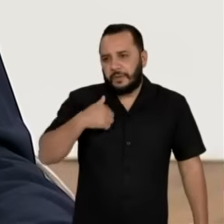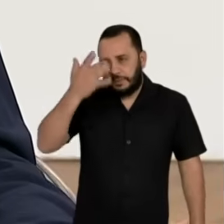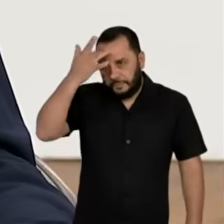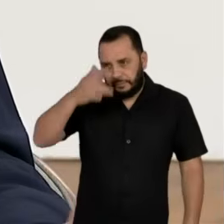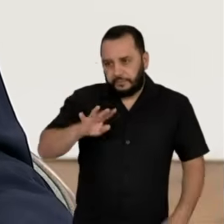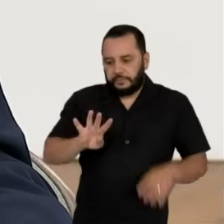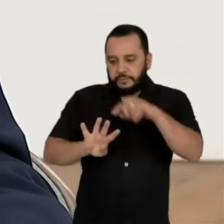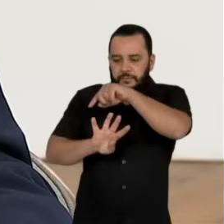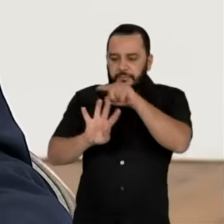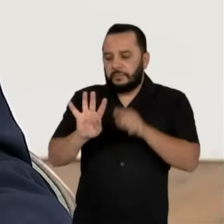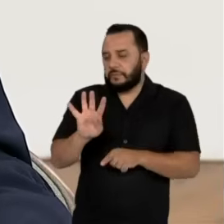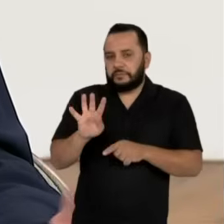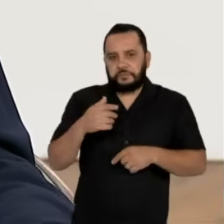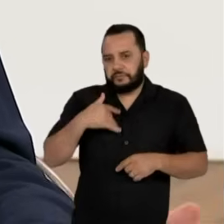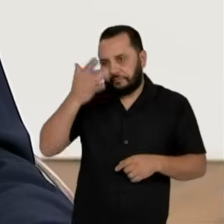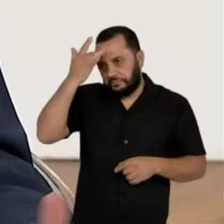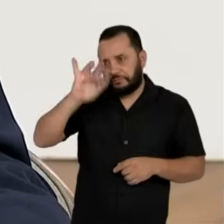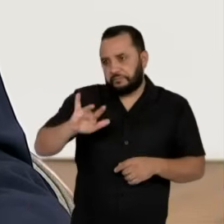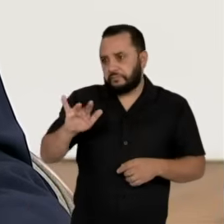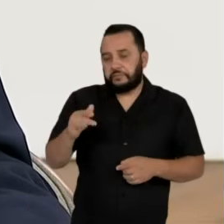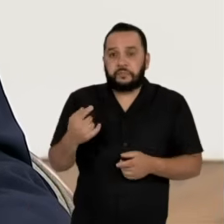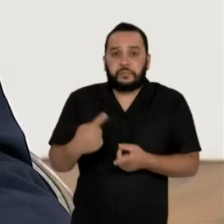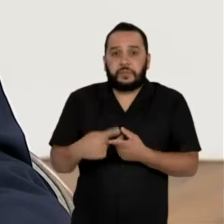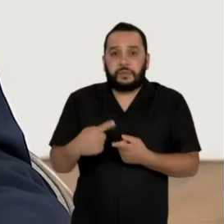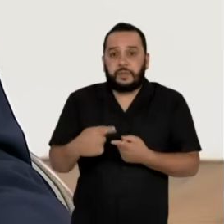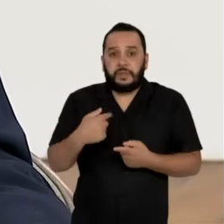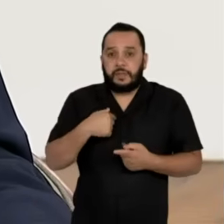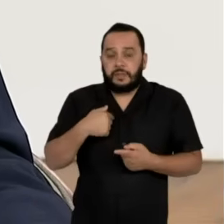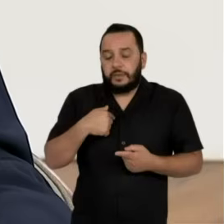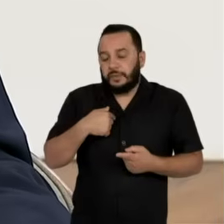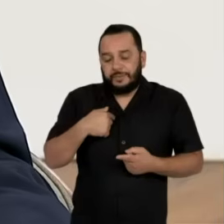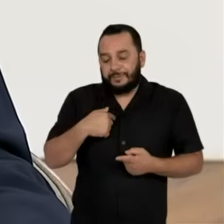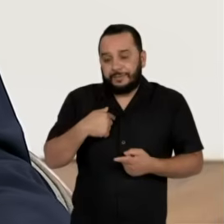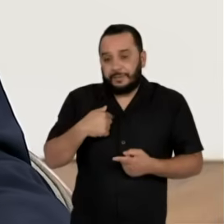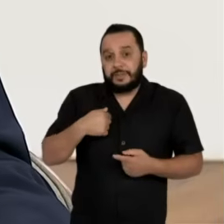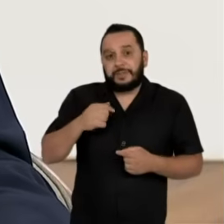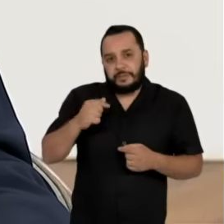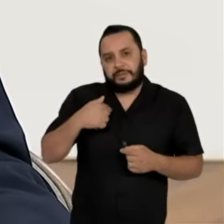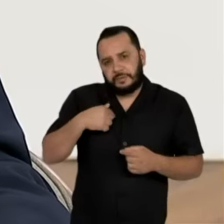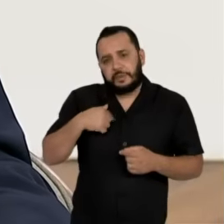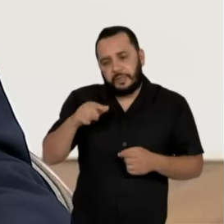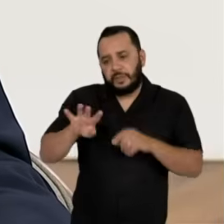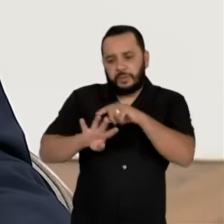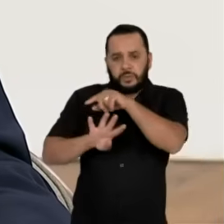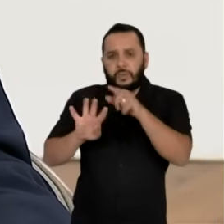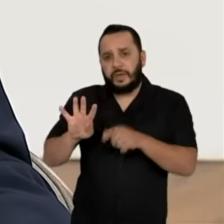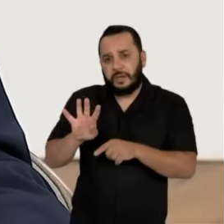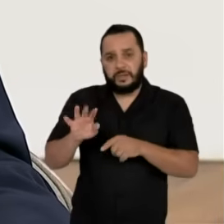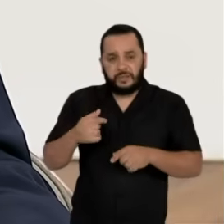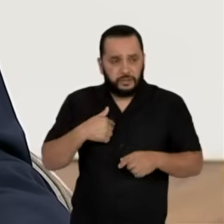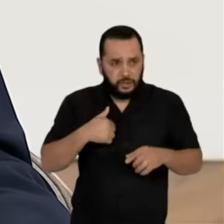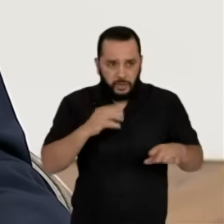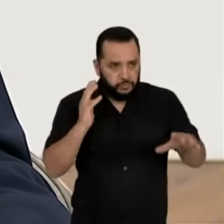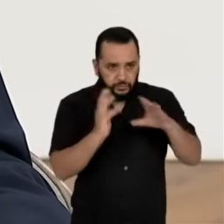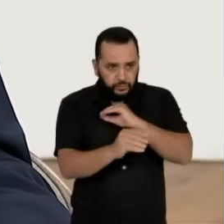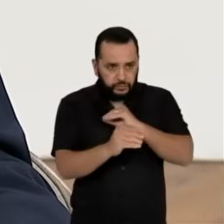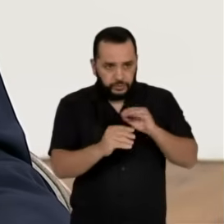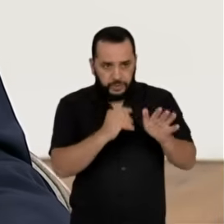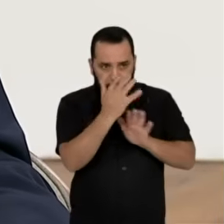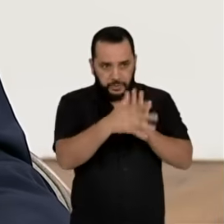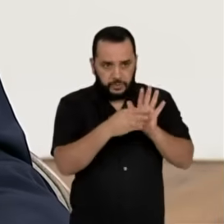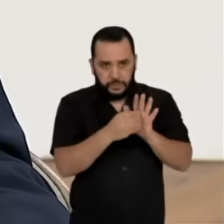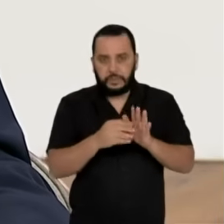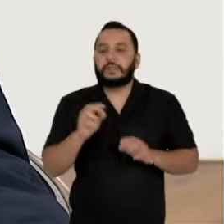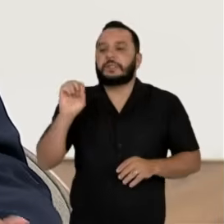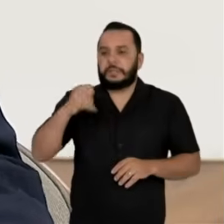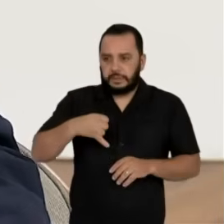4 brigadistas, né? Mesmo que eu soubesse, acho que eu não deveria nem falar. Eu sei que eles estão muito abalados. Eles saíram da Amazônia? Não, saíram